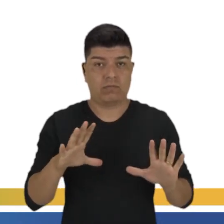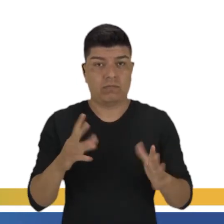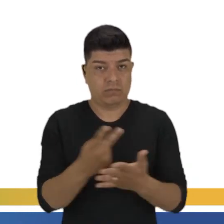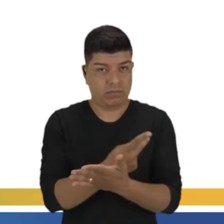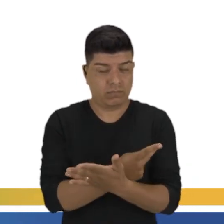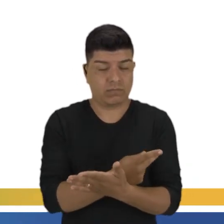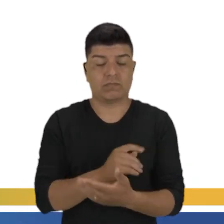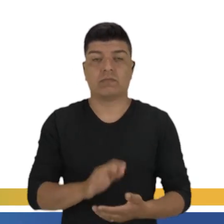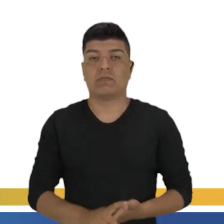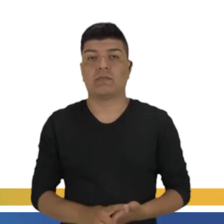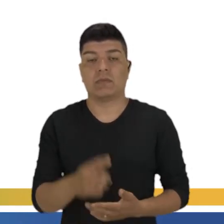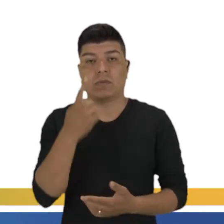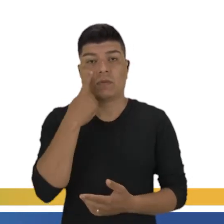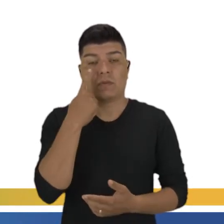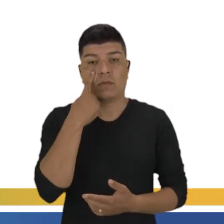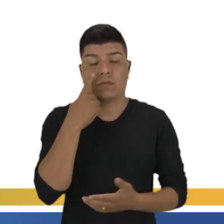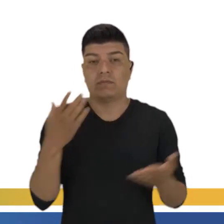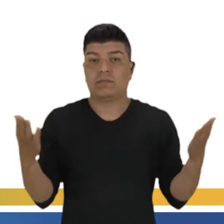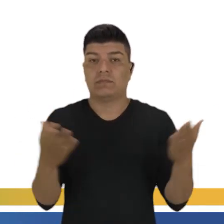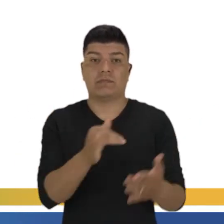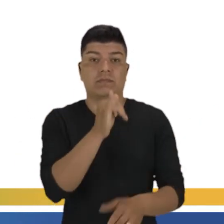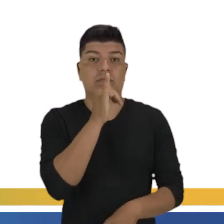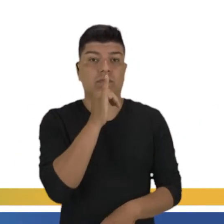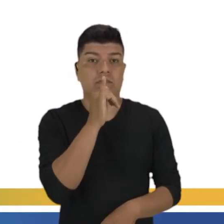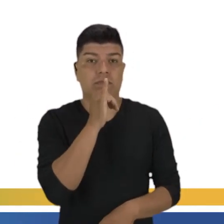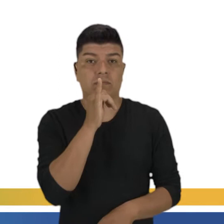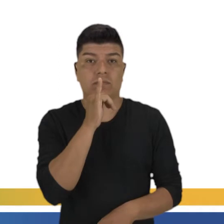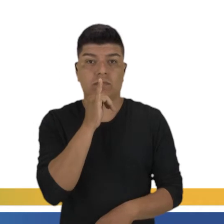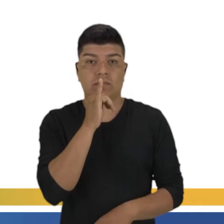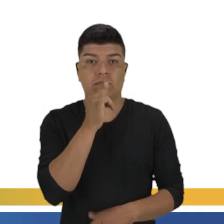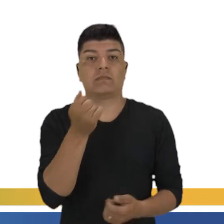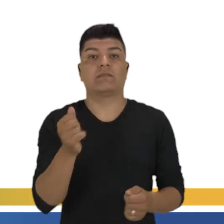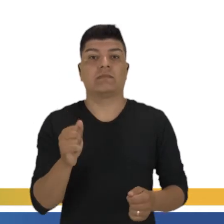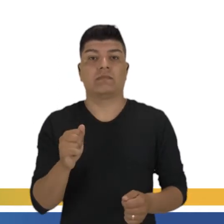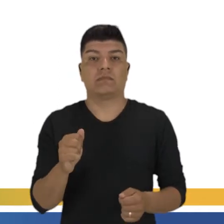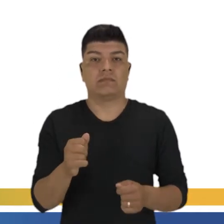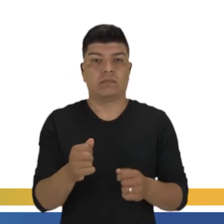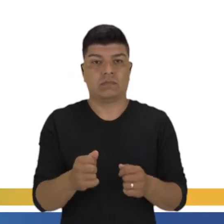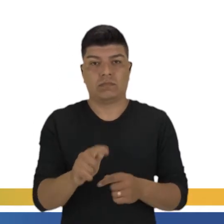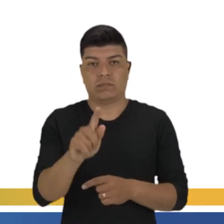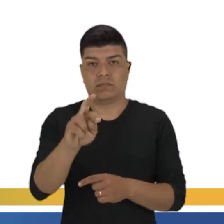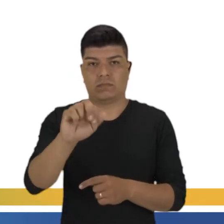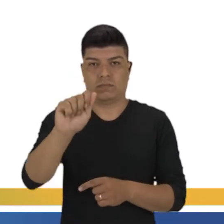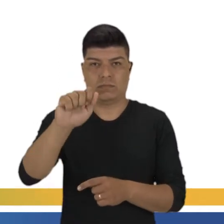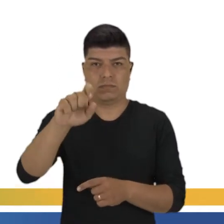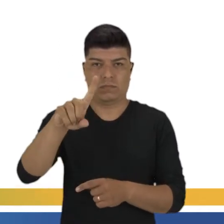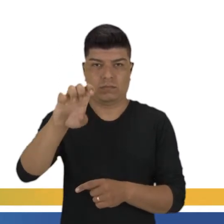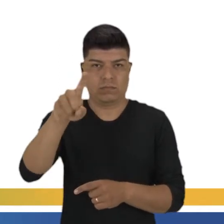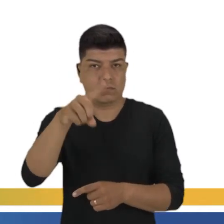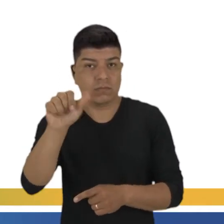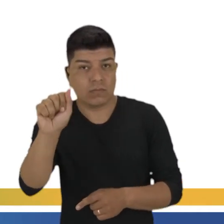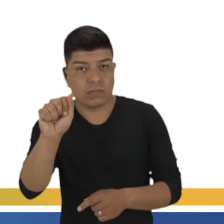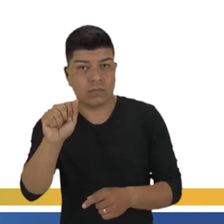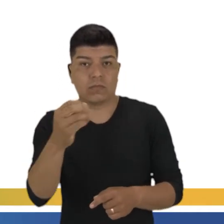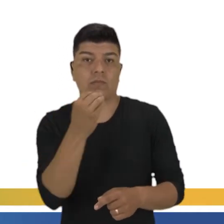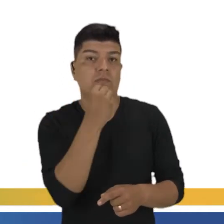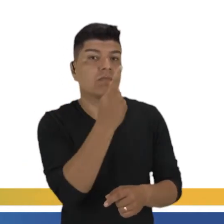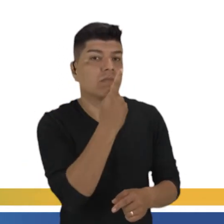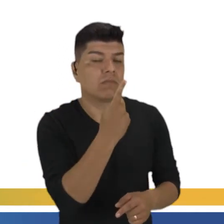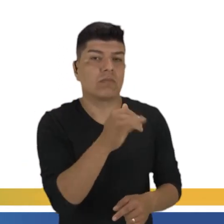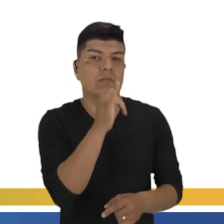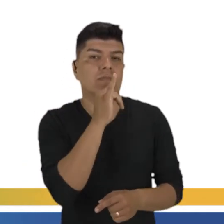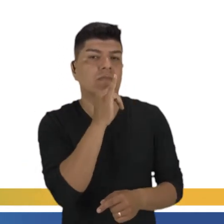vamos ver um exemplo da representatividade da grandeza inversamente proporcional. Vamos ao